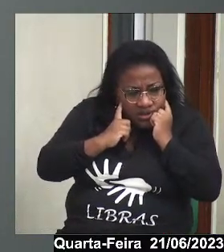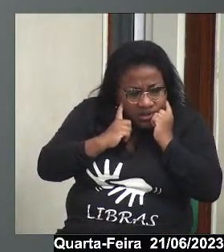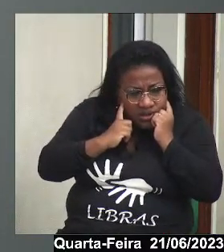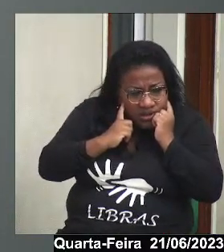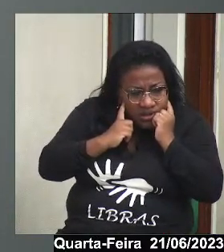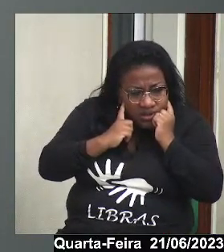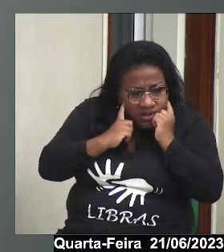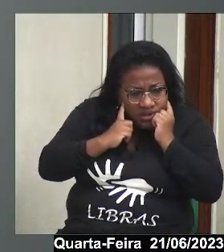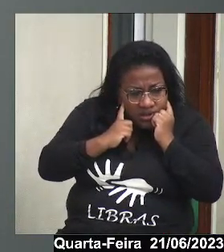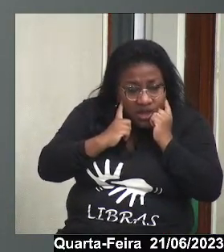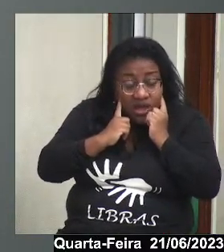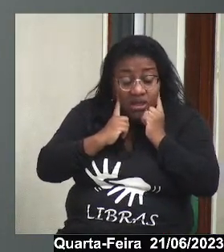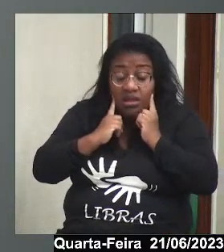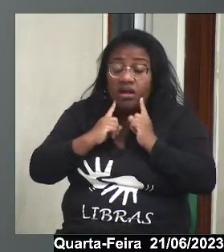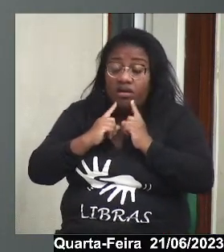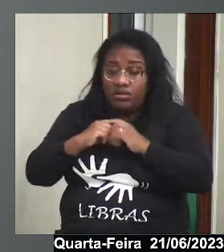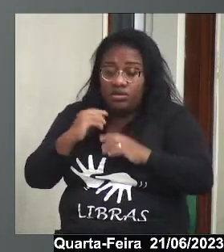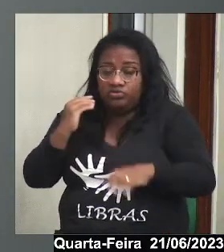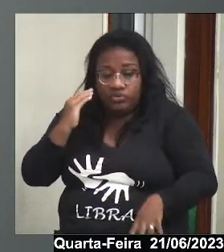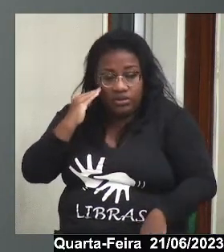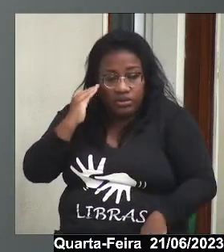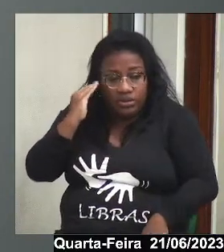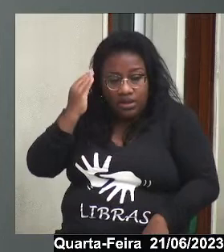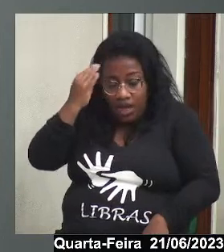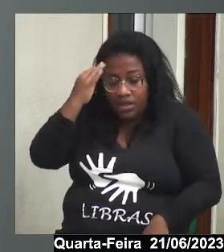e um morador como refém, que ele foi